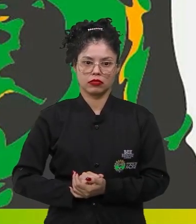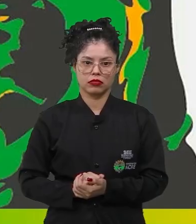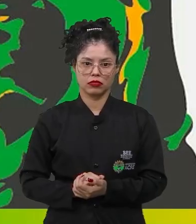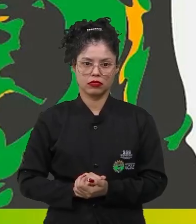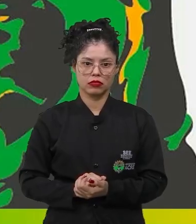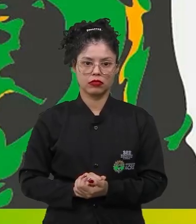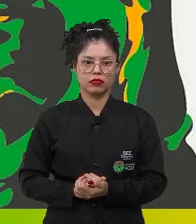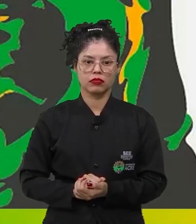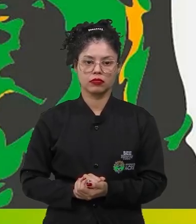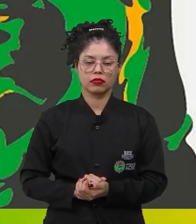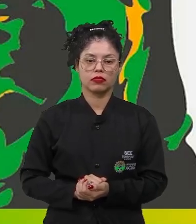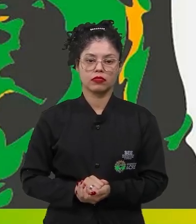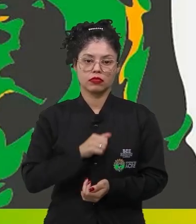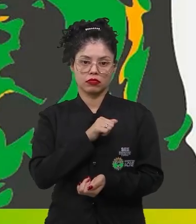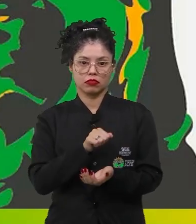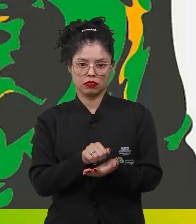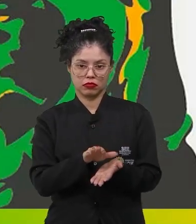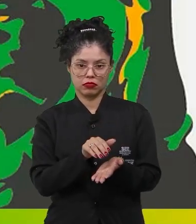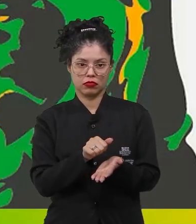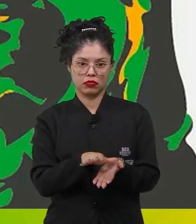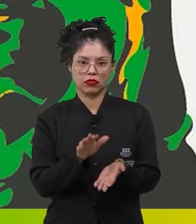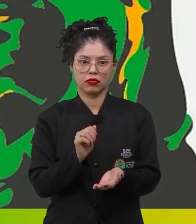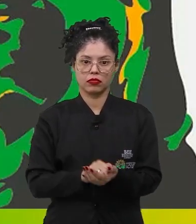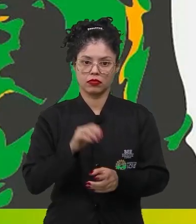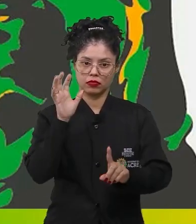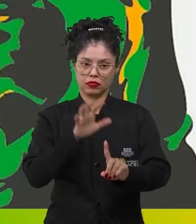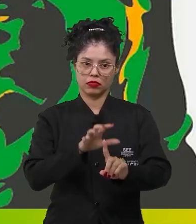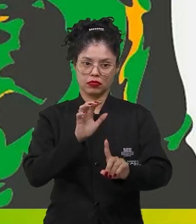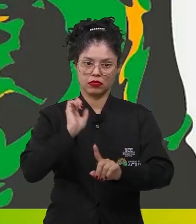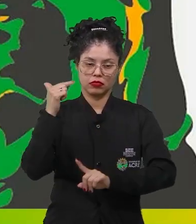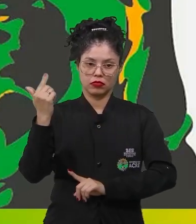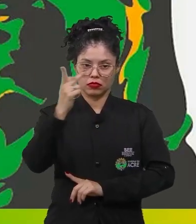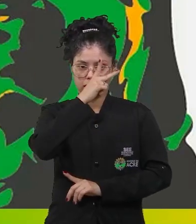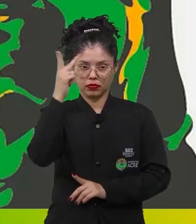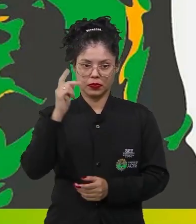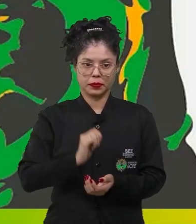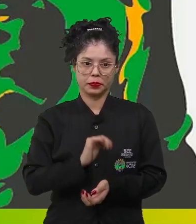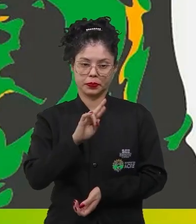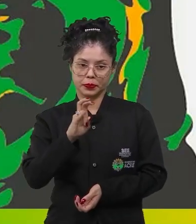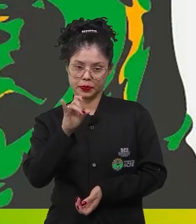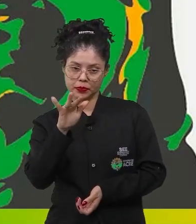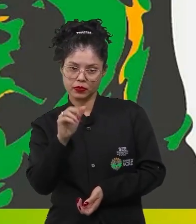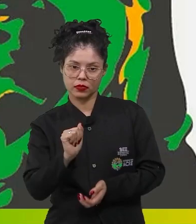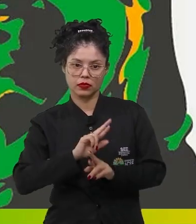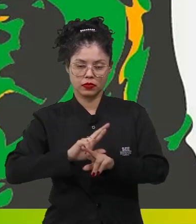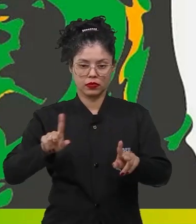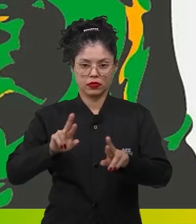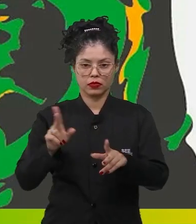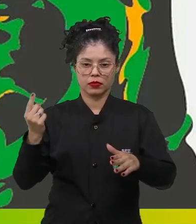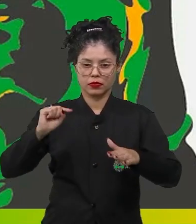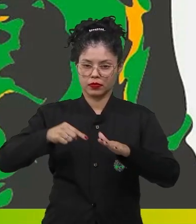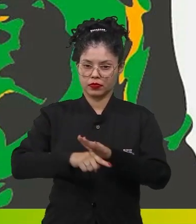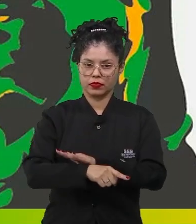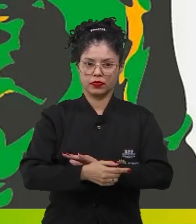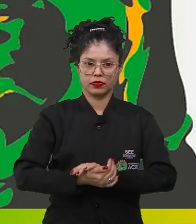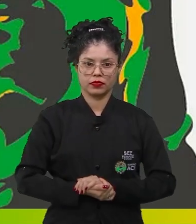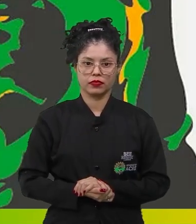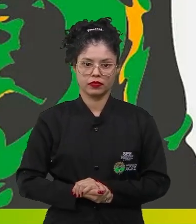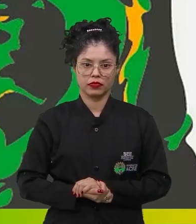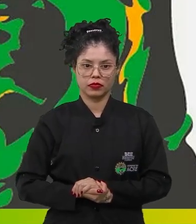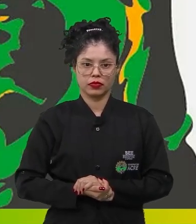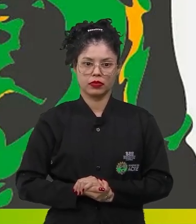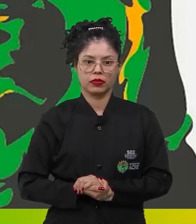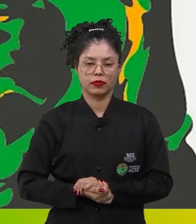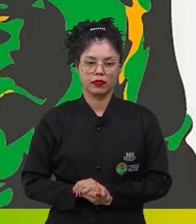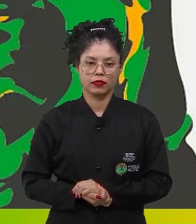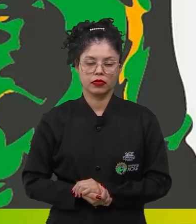glorificação da nação, rejeição de influências estrangeiras e intolerância às diferenças